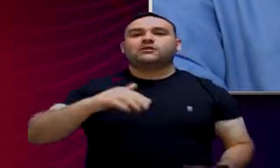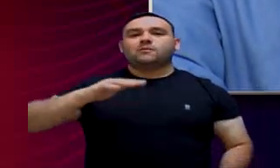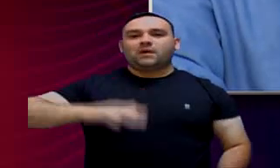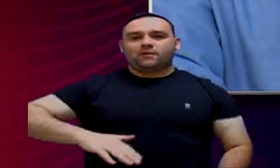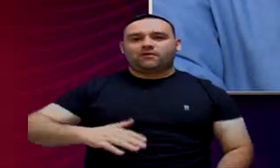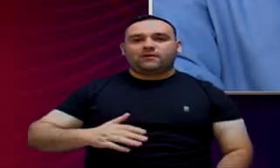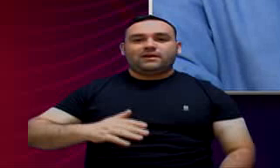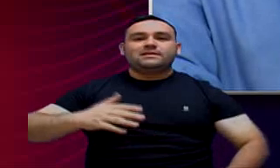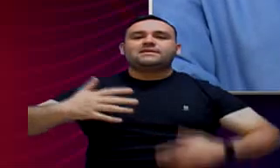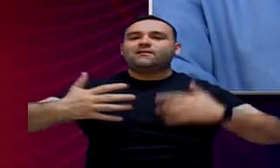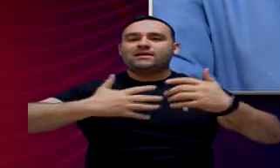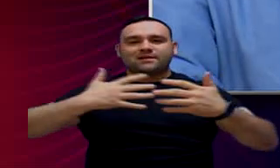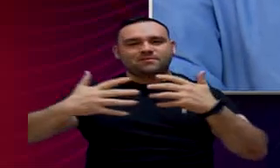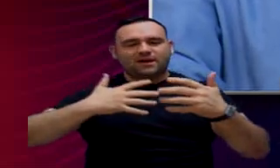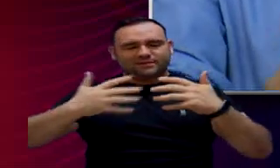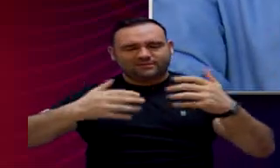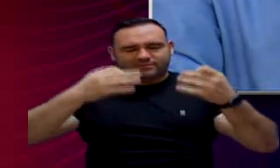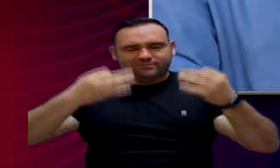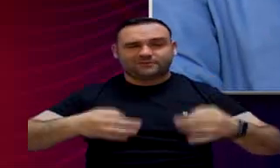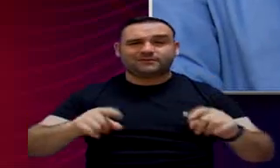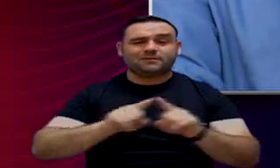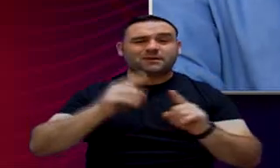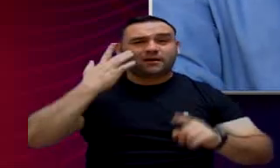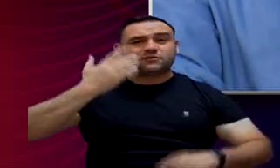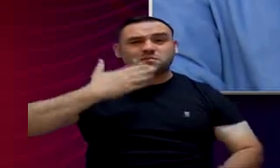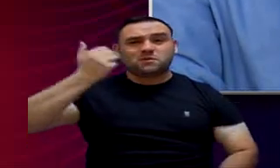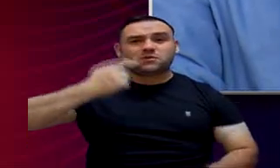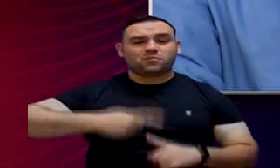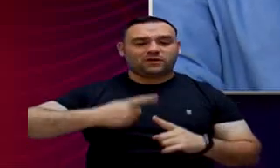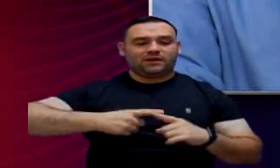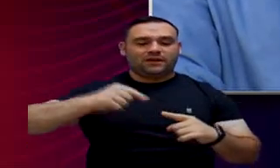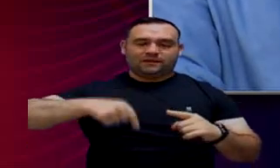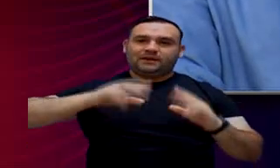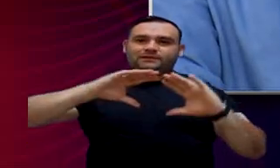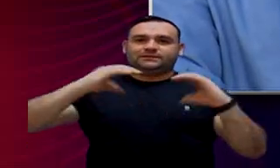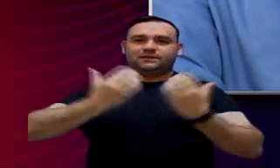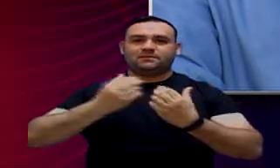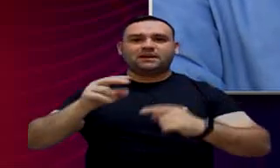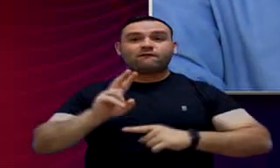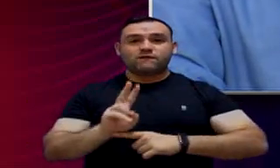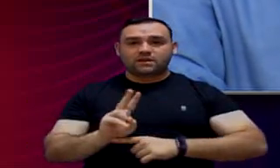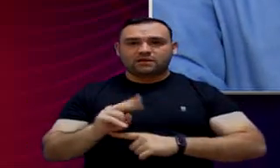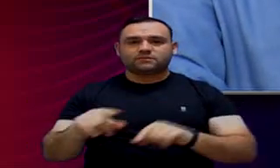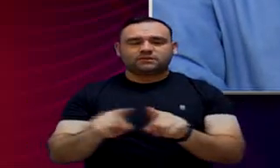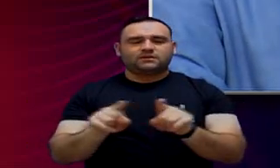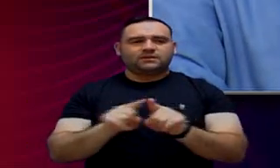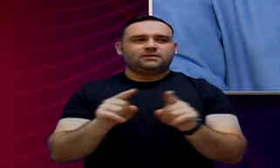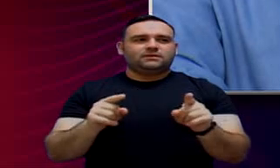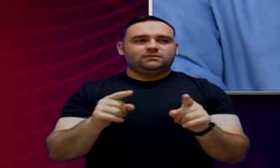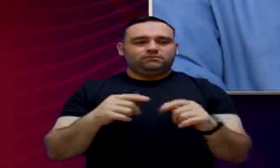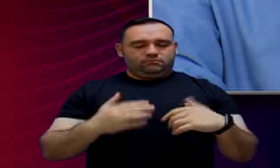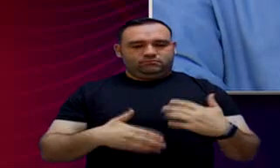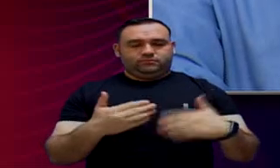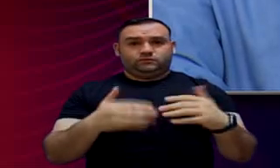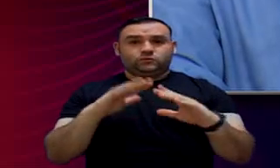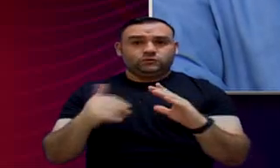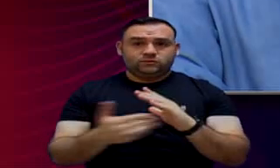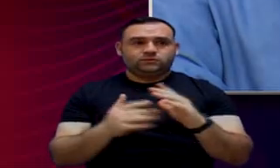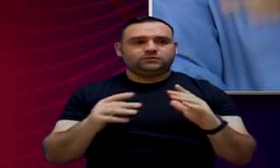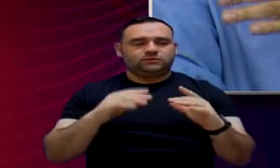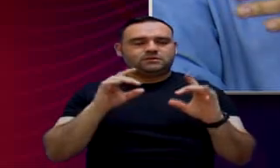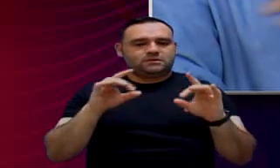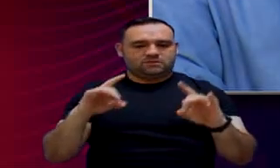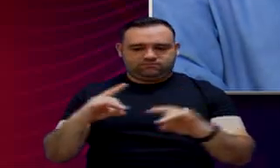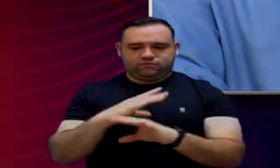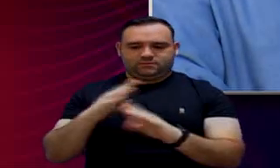preço Então tudo com transparência né e acho até melhor para a própria Câmara enquanto o órgão fiscalizador a partir do momento que esses processos todos forem